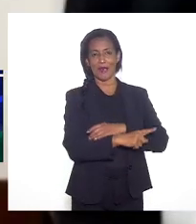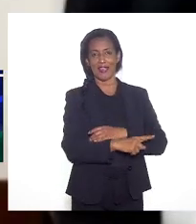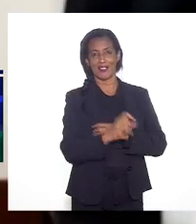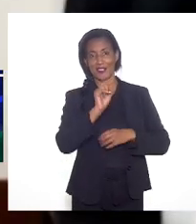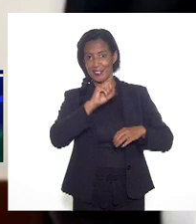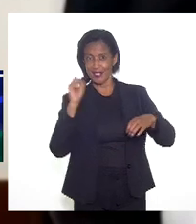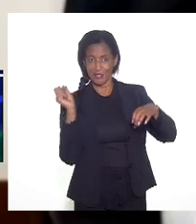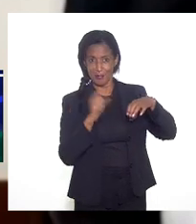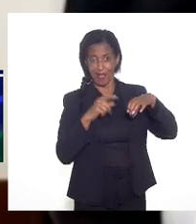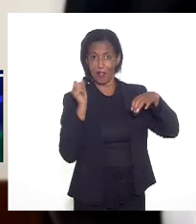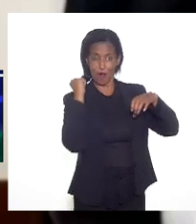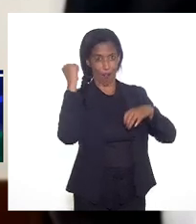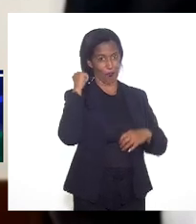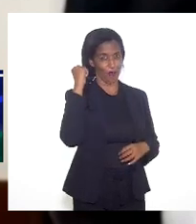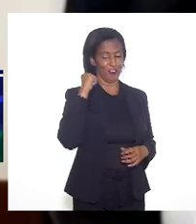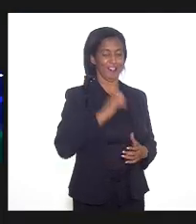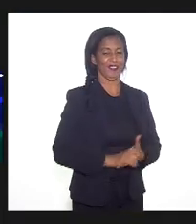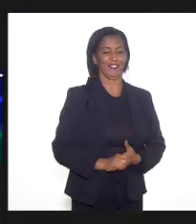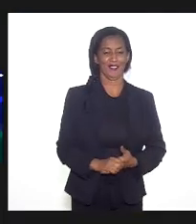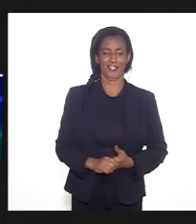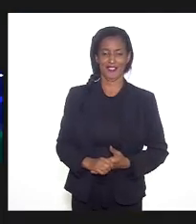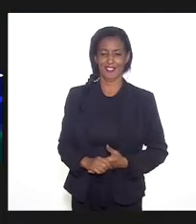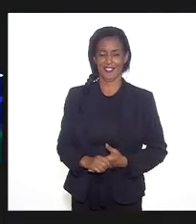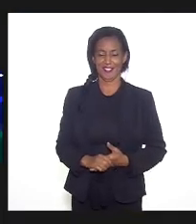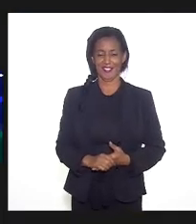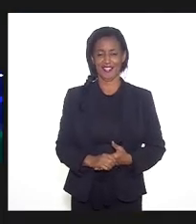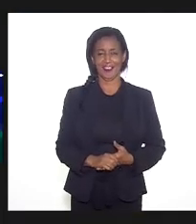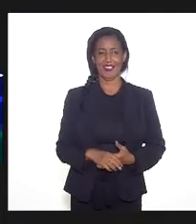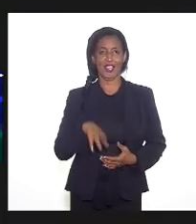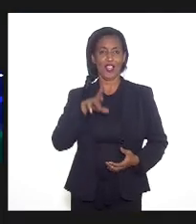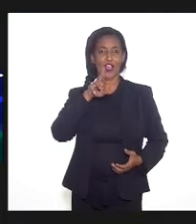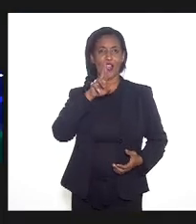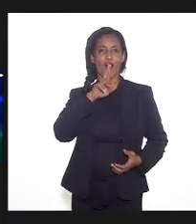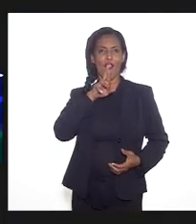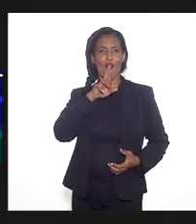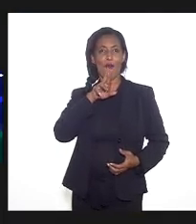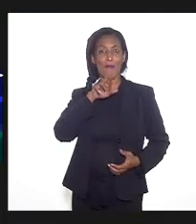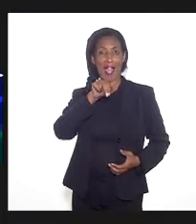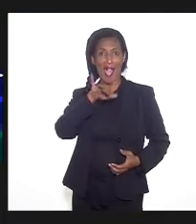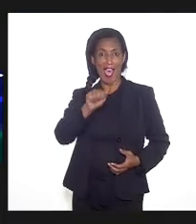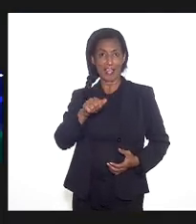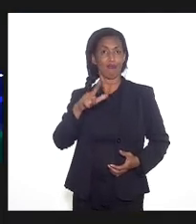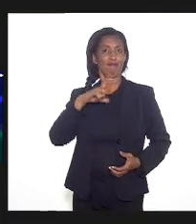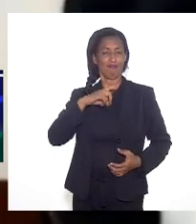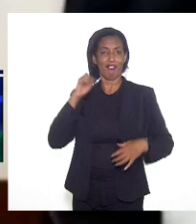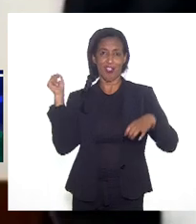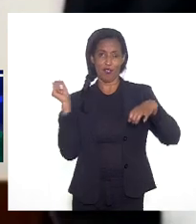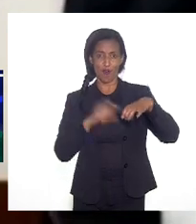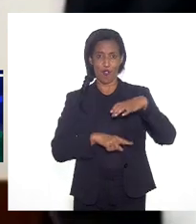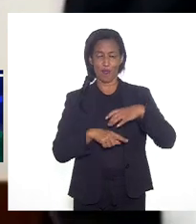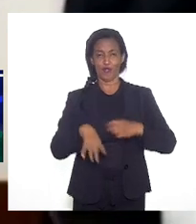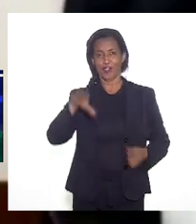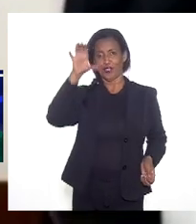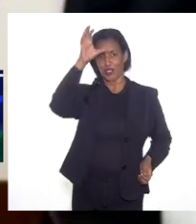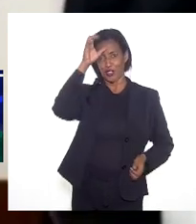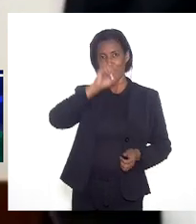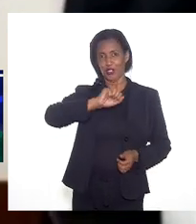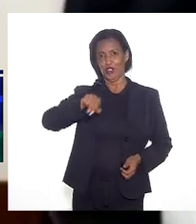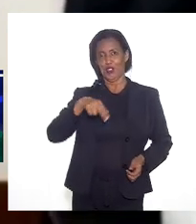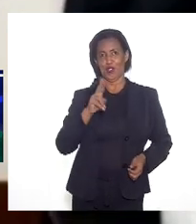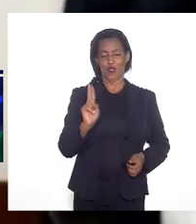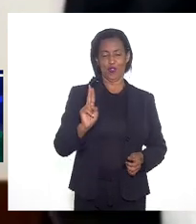gol. Se derrubar é pênalti, o Romário vai bater sem goleiro. Tia Ju.